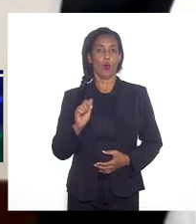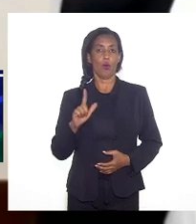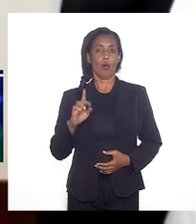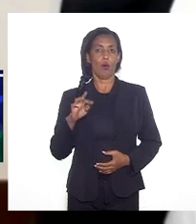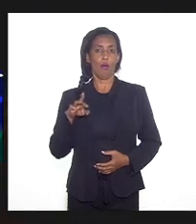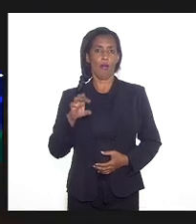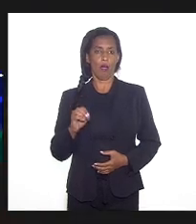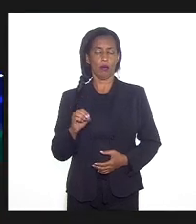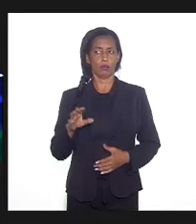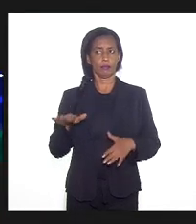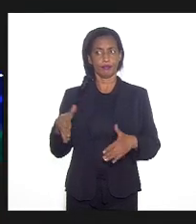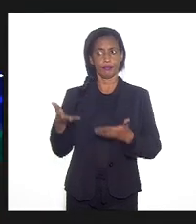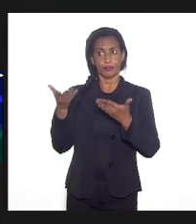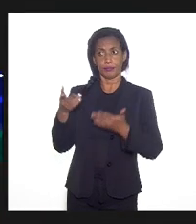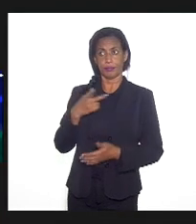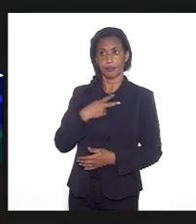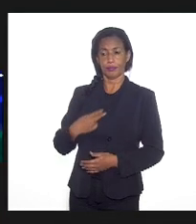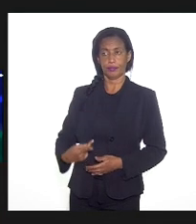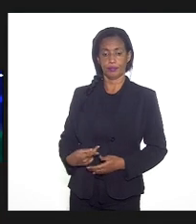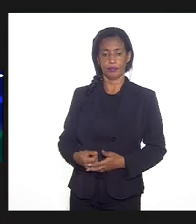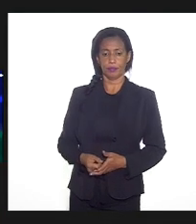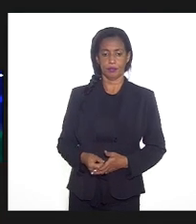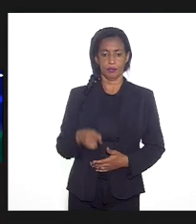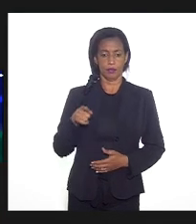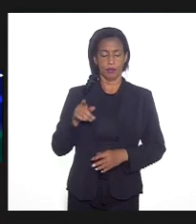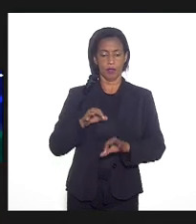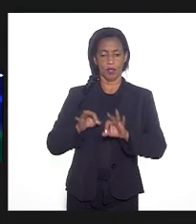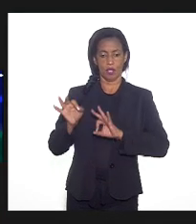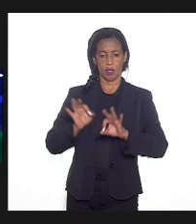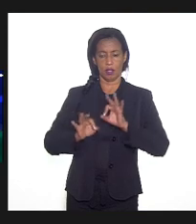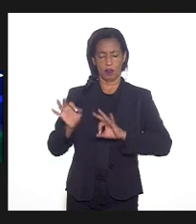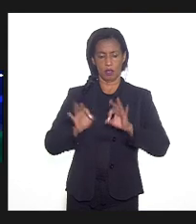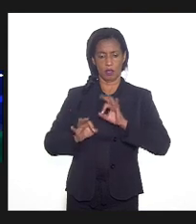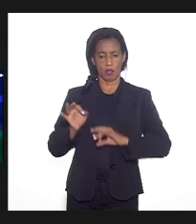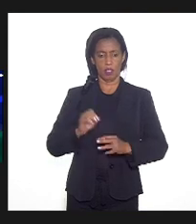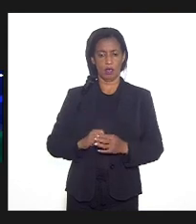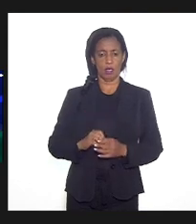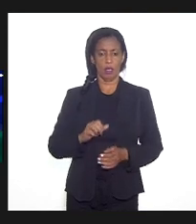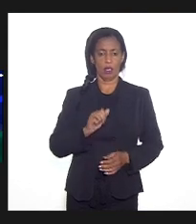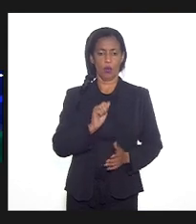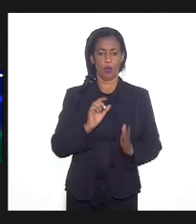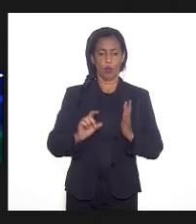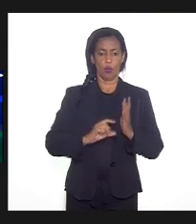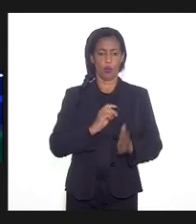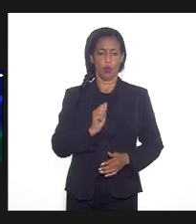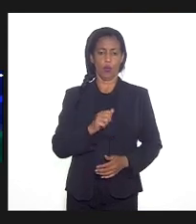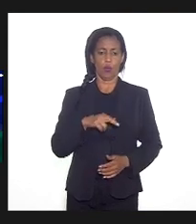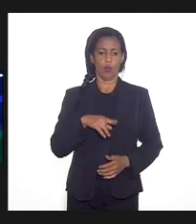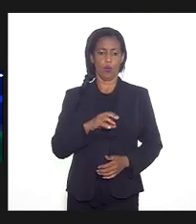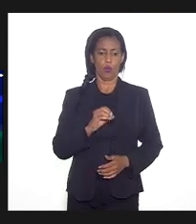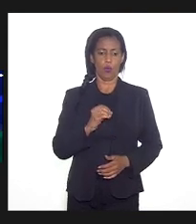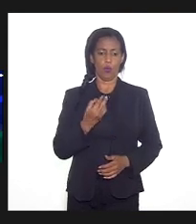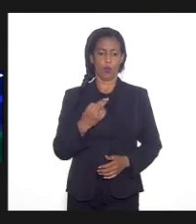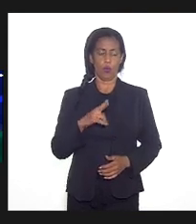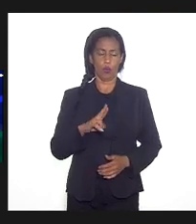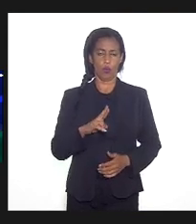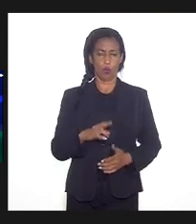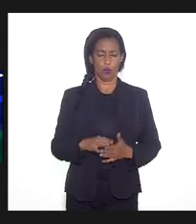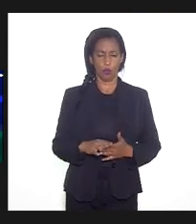Senhor presidente, esse projeto de lei parte, o autor, ele parte de uma